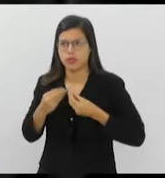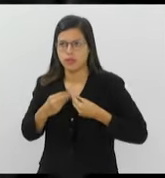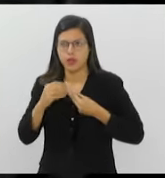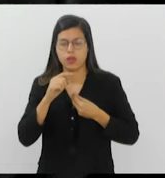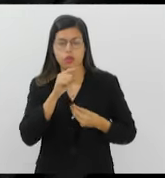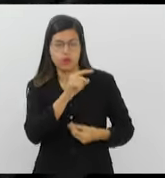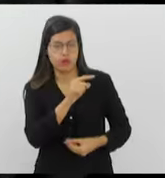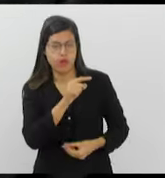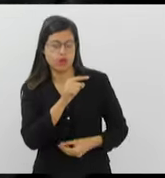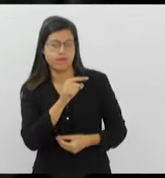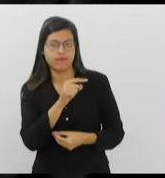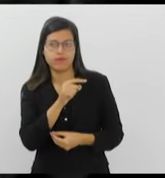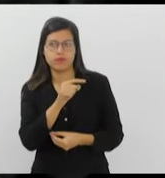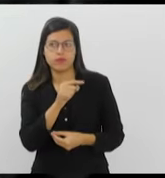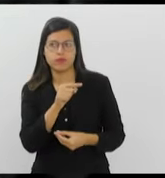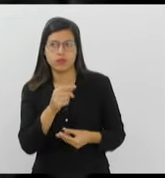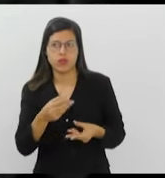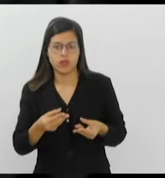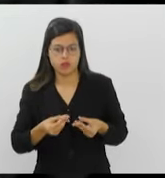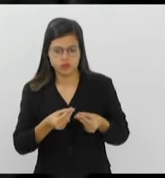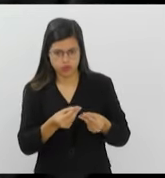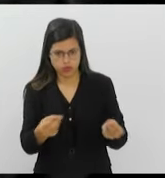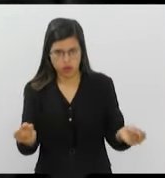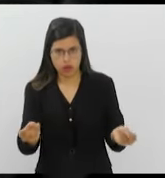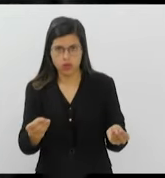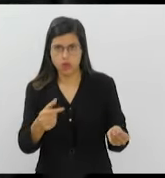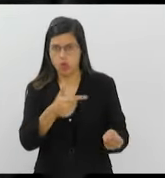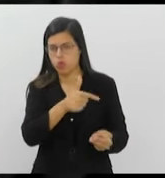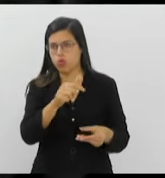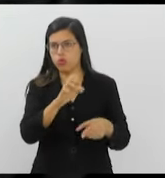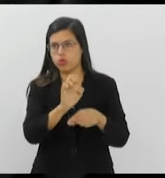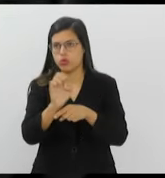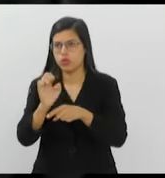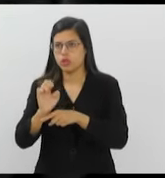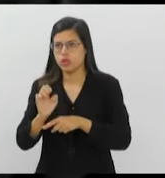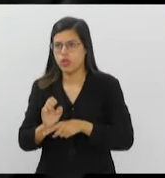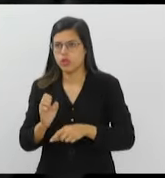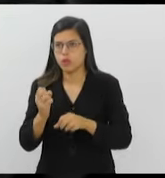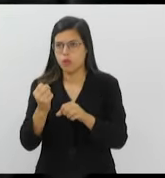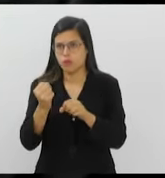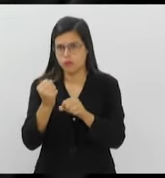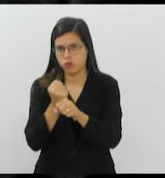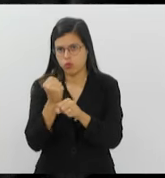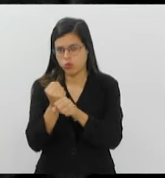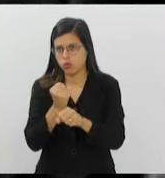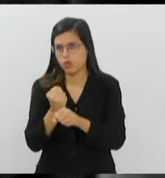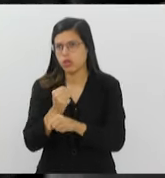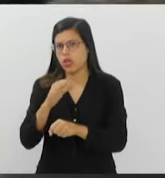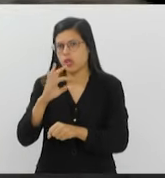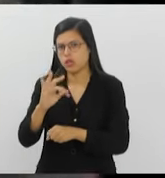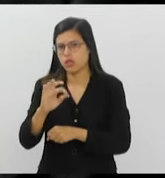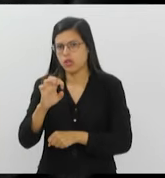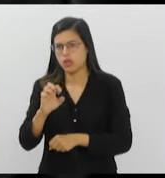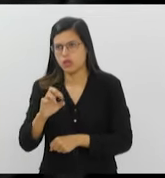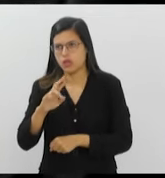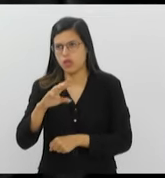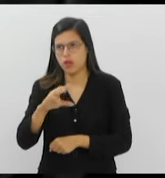Cabiúnas e levando para outros estados para que lá fossem construídas essas termoelétricas. Então, eu quero